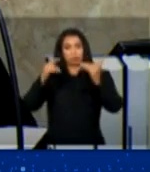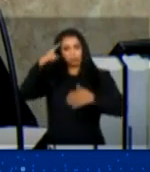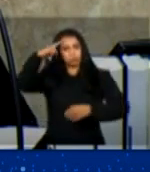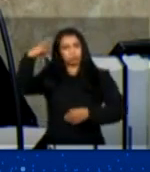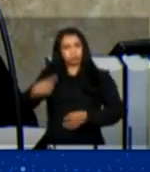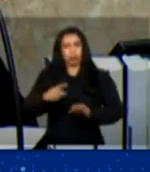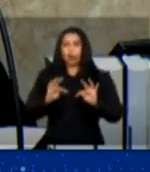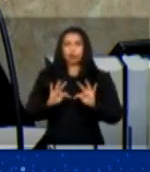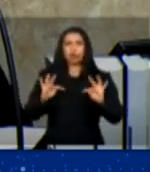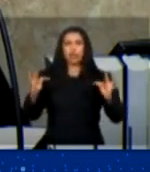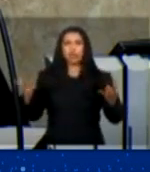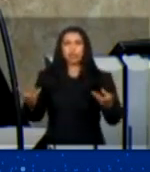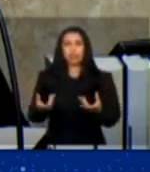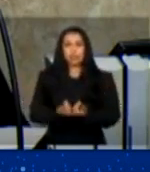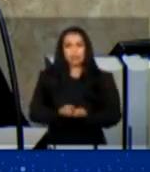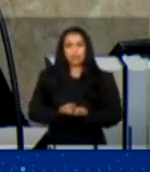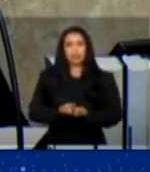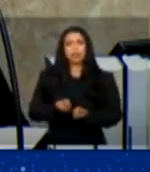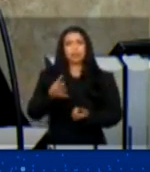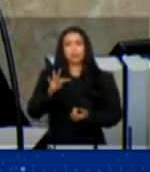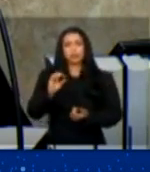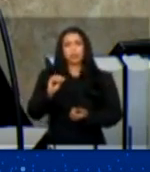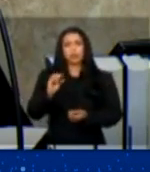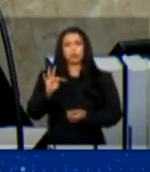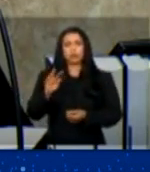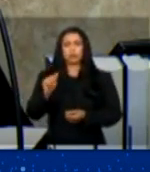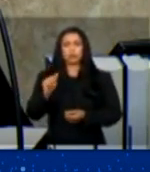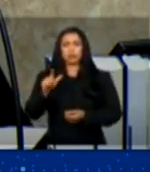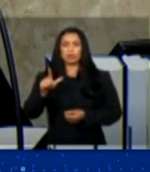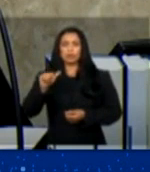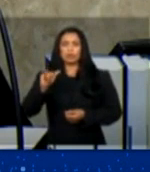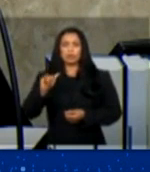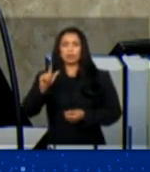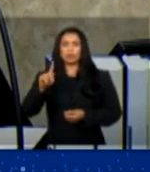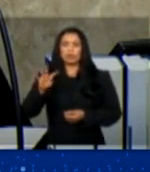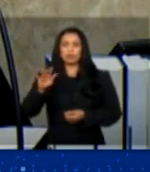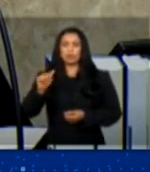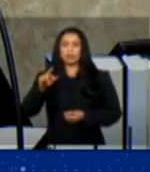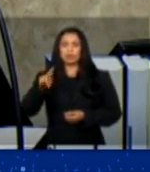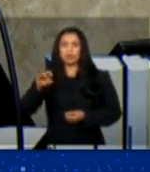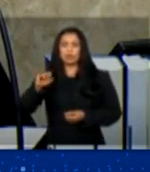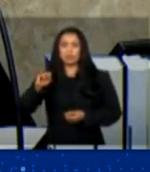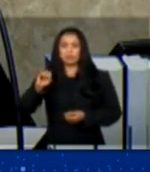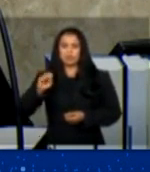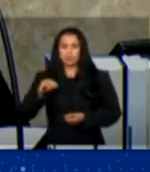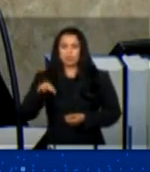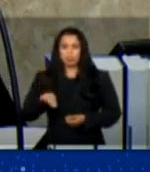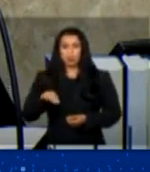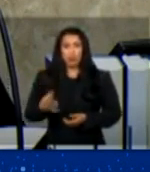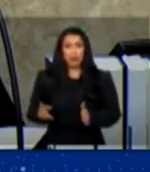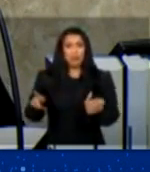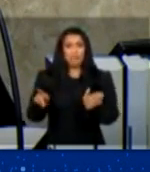para o totalitarismo querem. E o totalitarismo e o autoritarismo devem pertencer ao